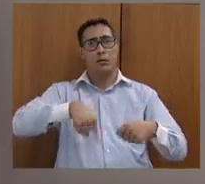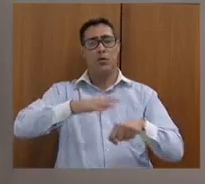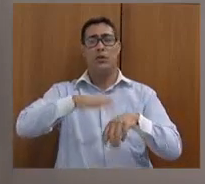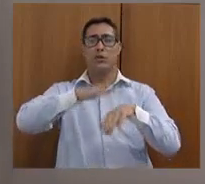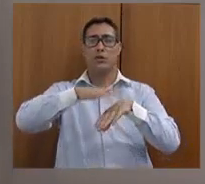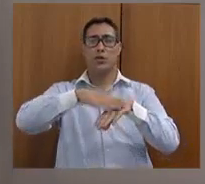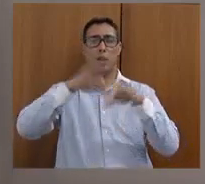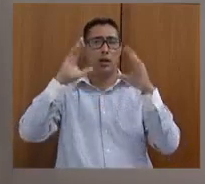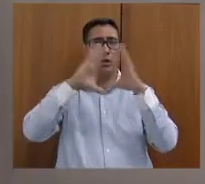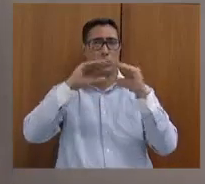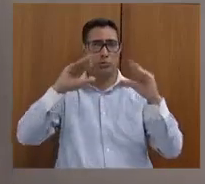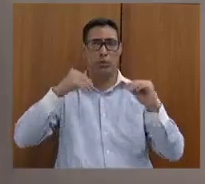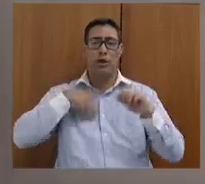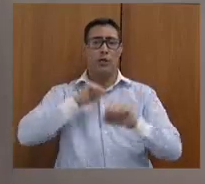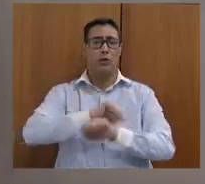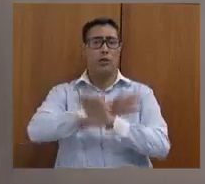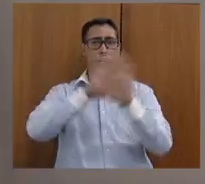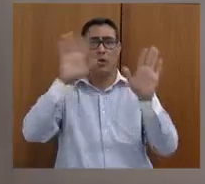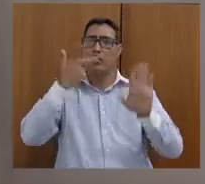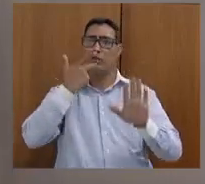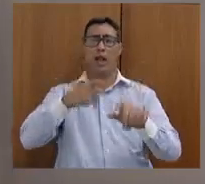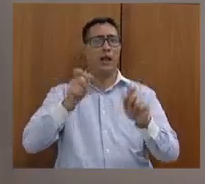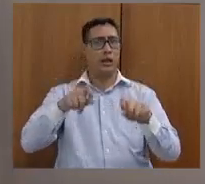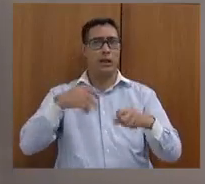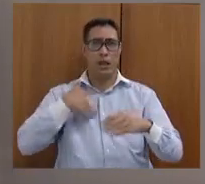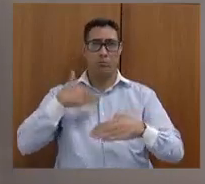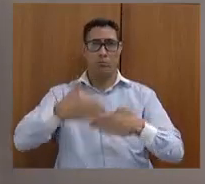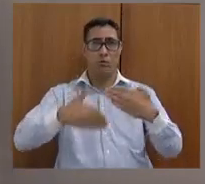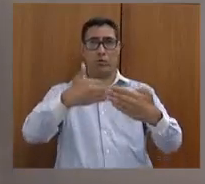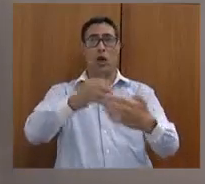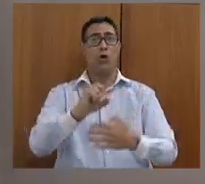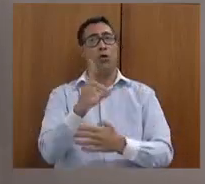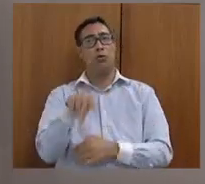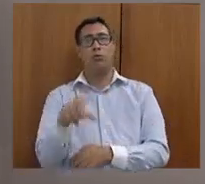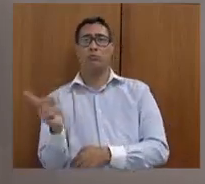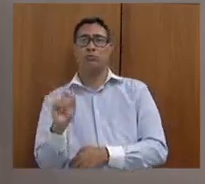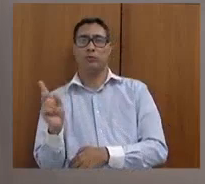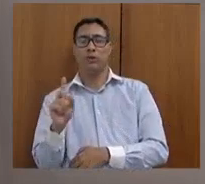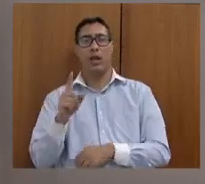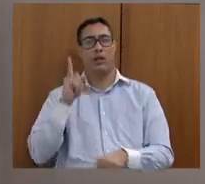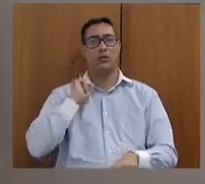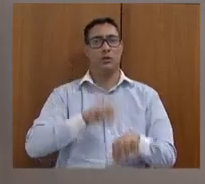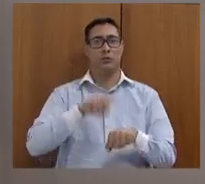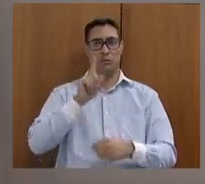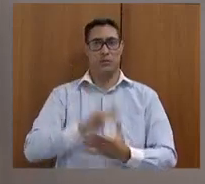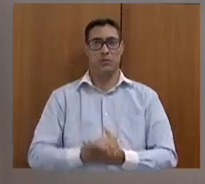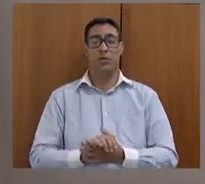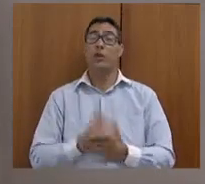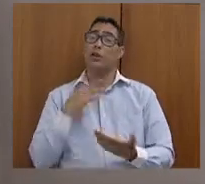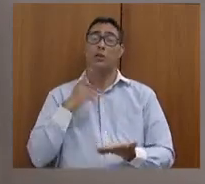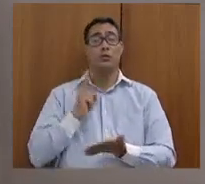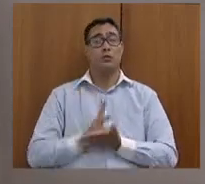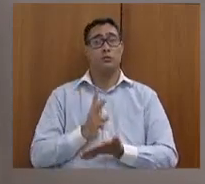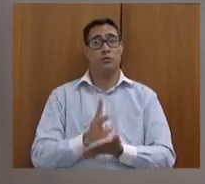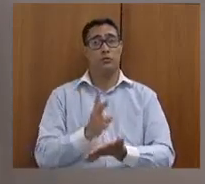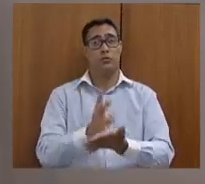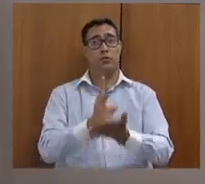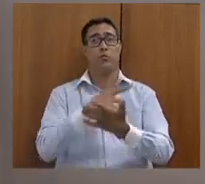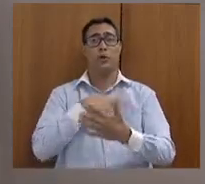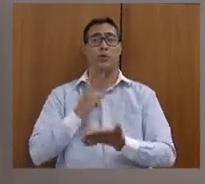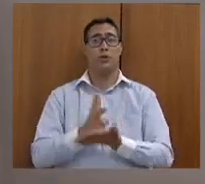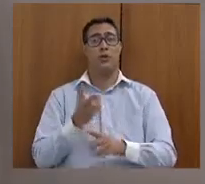tranquilo e transparentes para dizer quando dá para avançar avançamos quando não dá não dá naquele momento e continuamos sempre